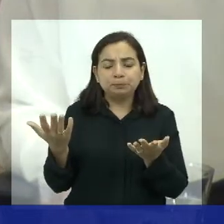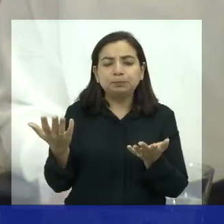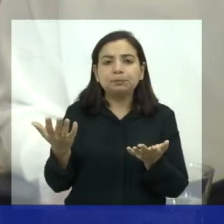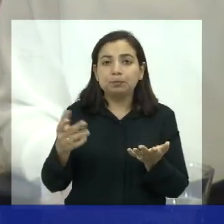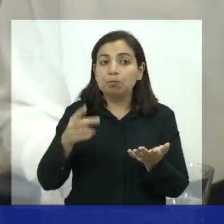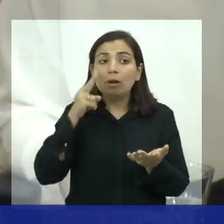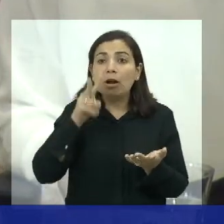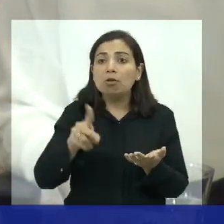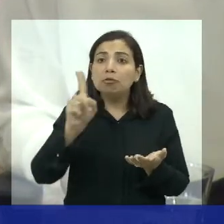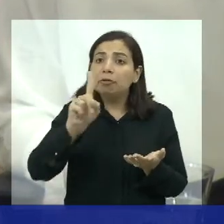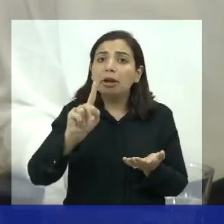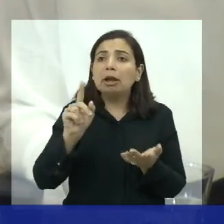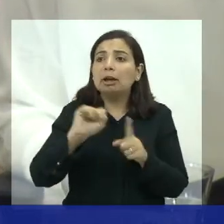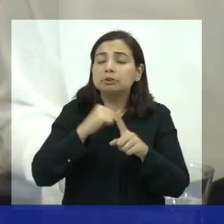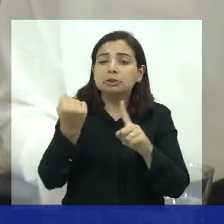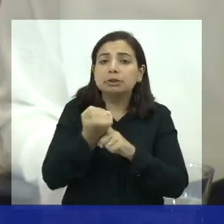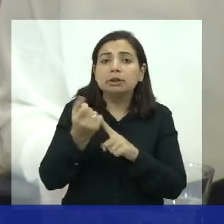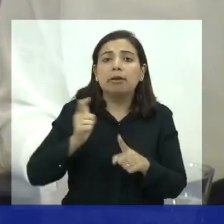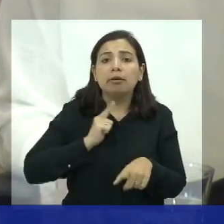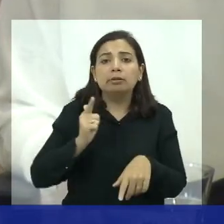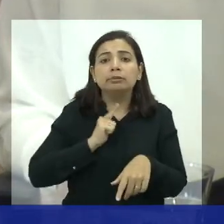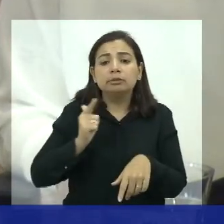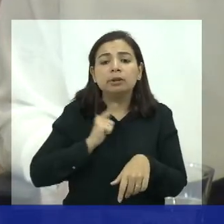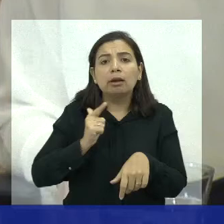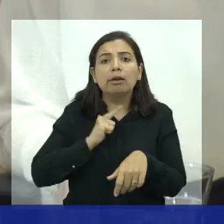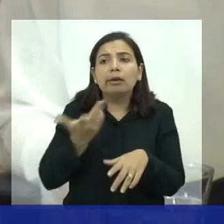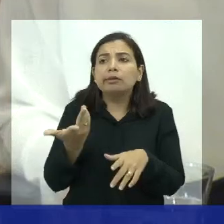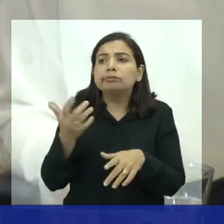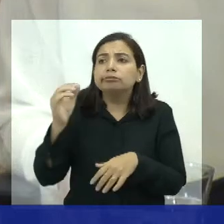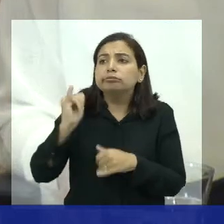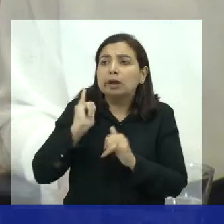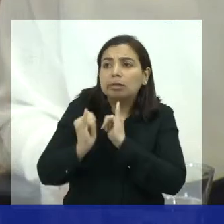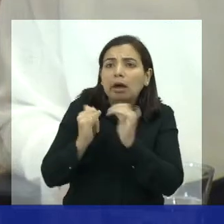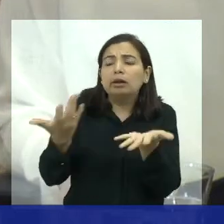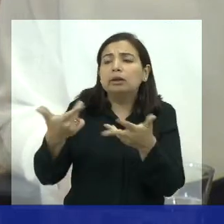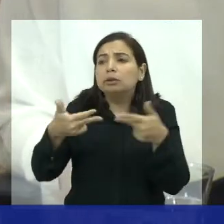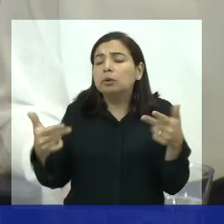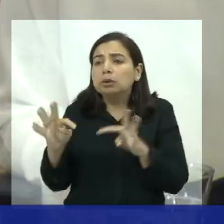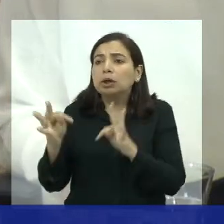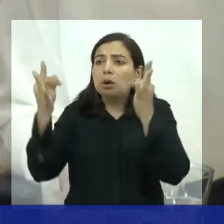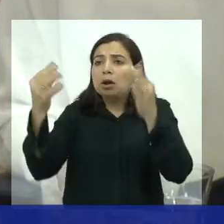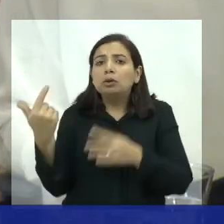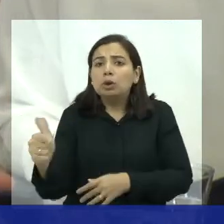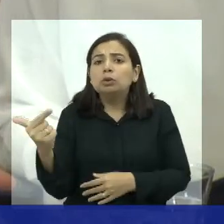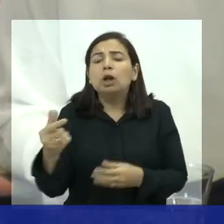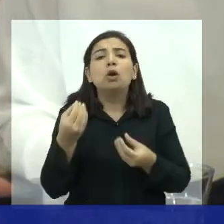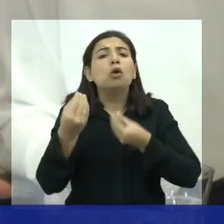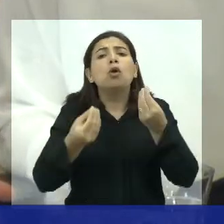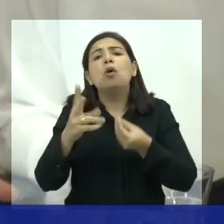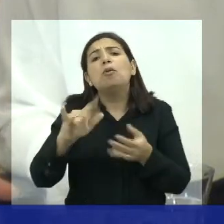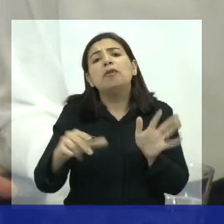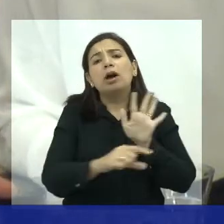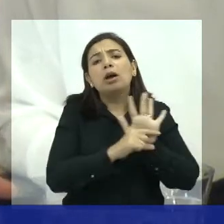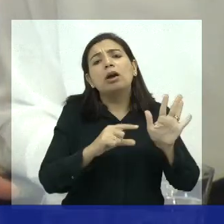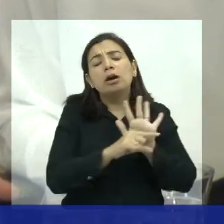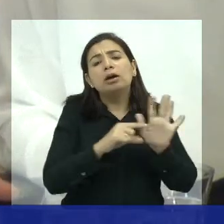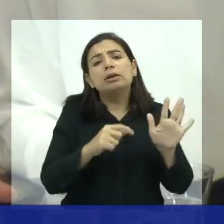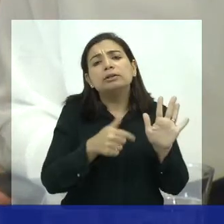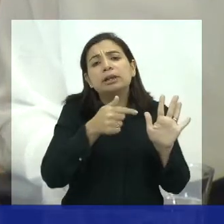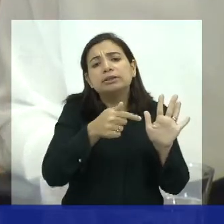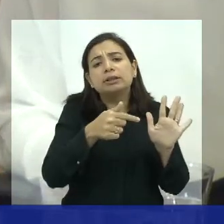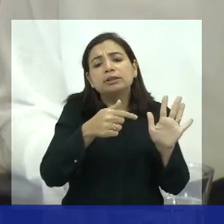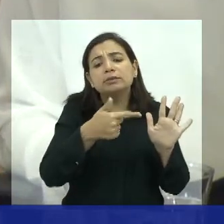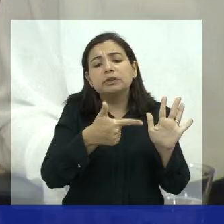ainda acesso, né? Como é que fica essa participação prevista no artigo